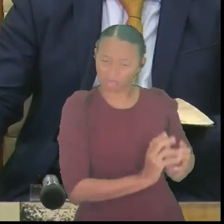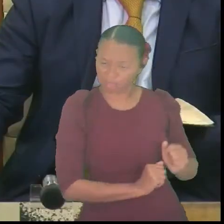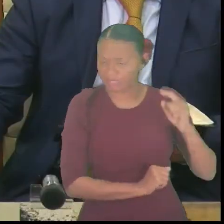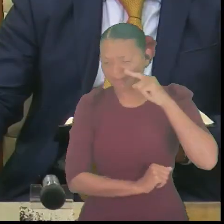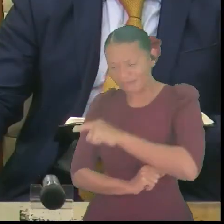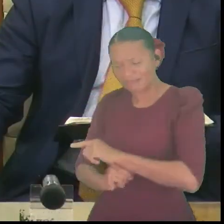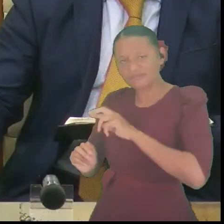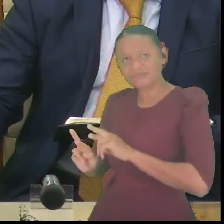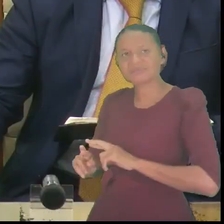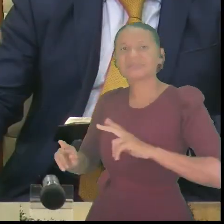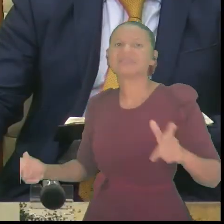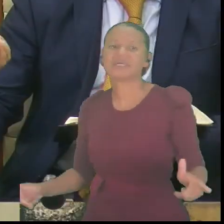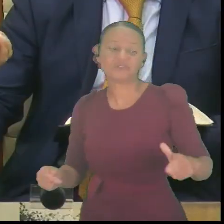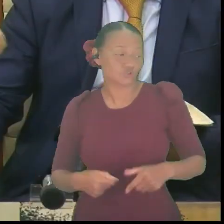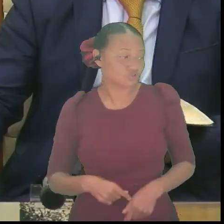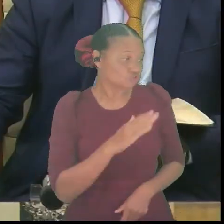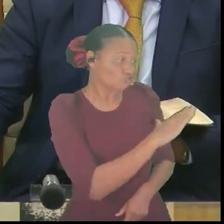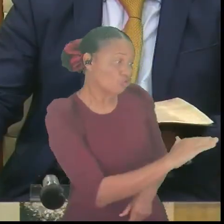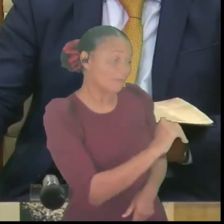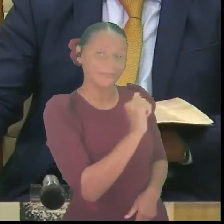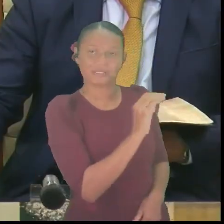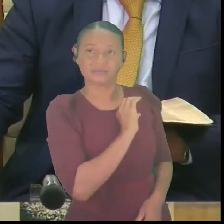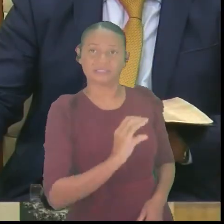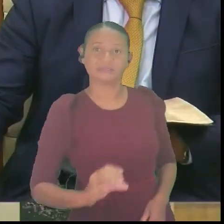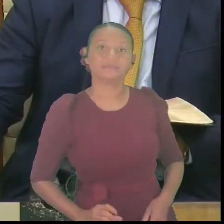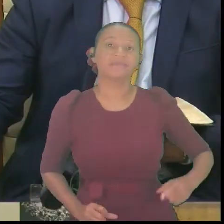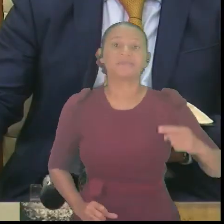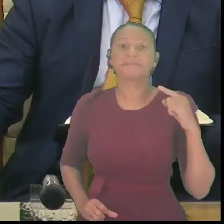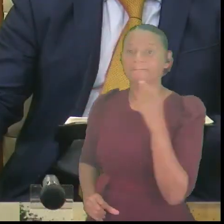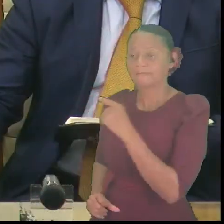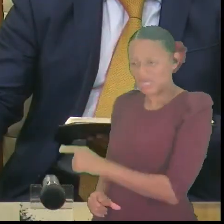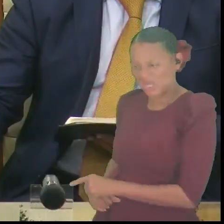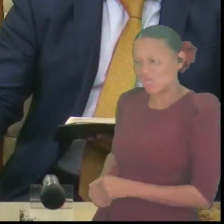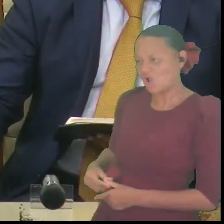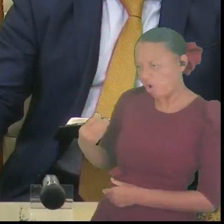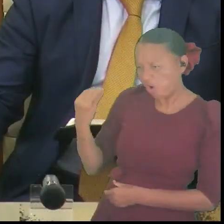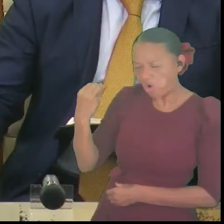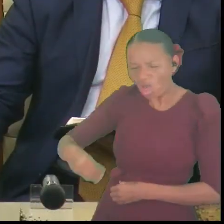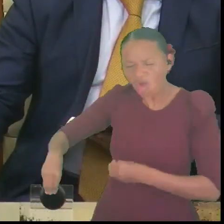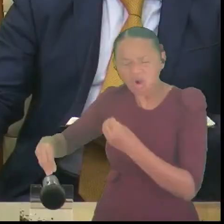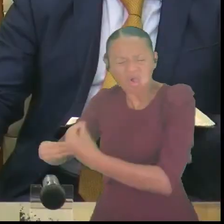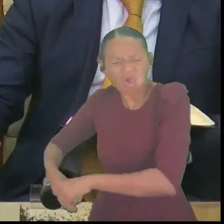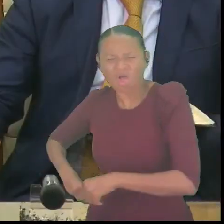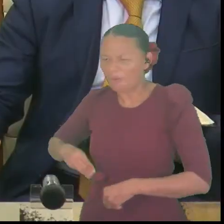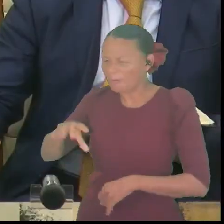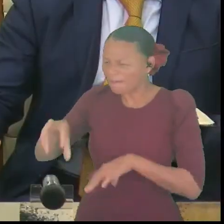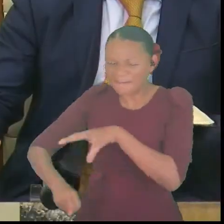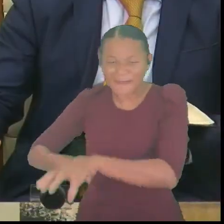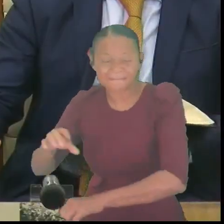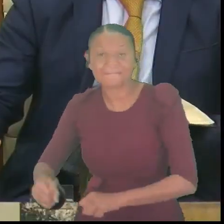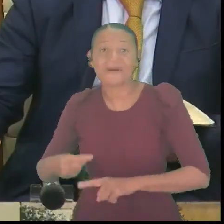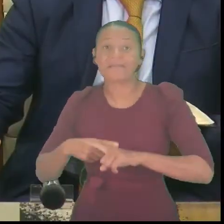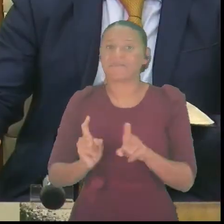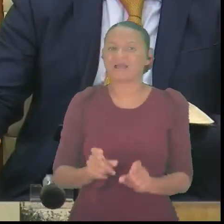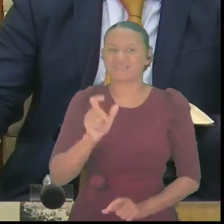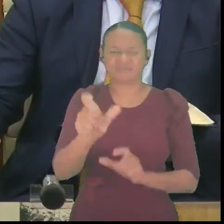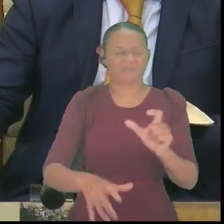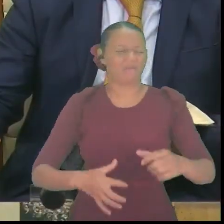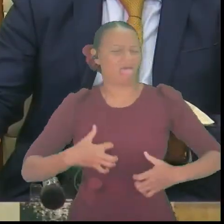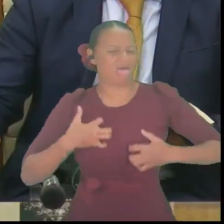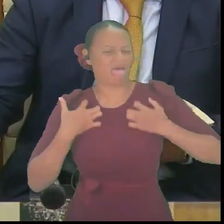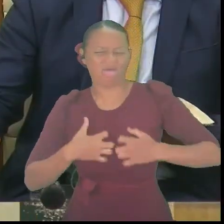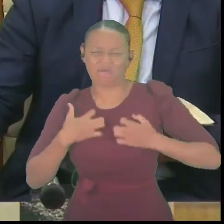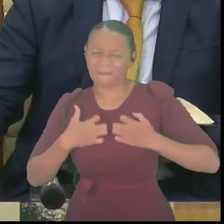muito grande. Jesus só é chamado de o Cristo, Barrabás era um salteador, mas as pessoas sendo incitadas incitadas ali